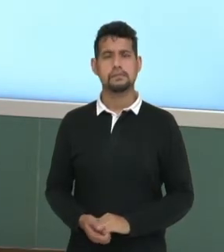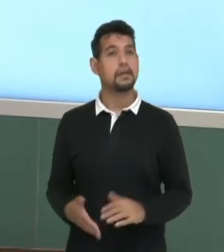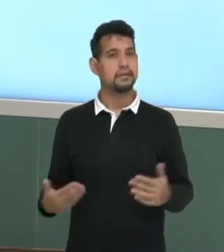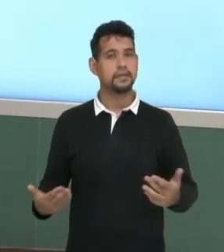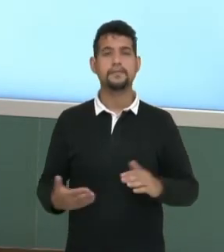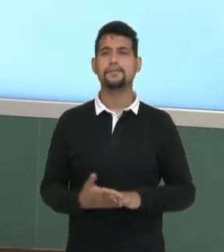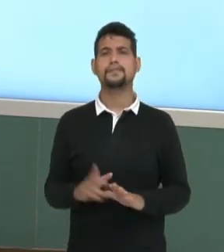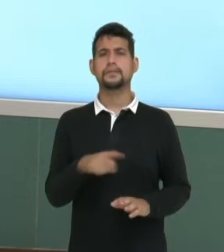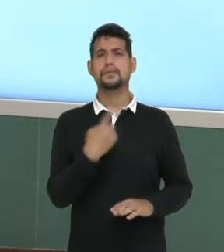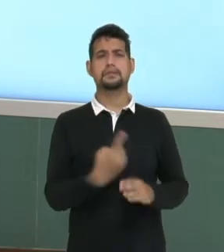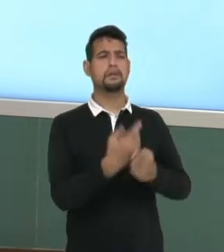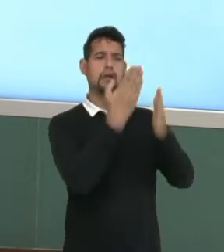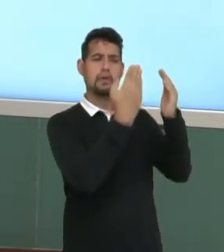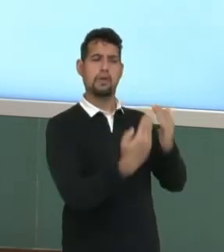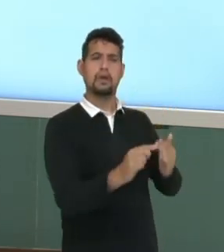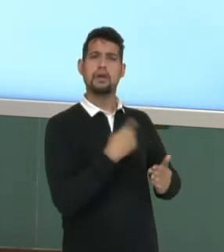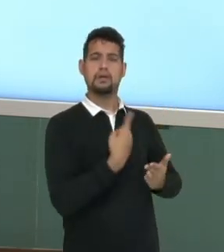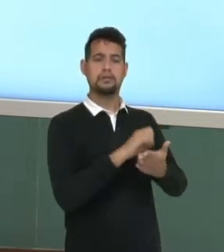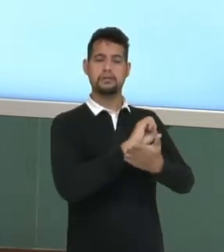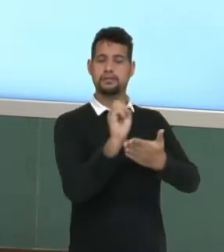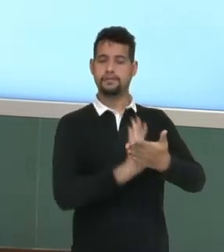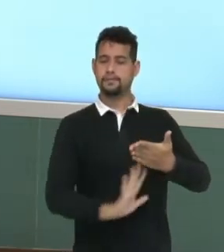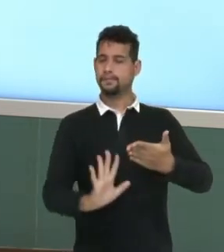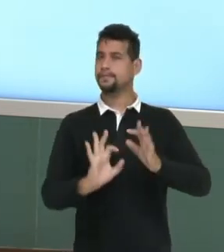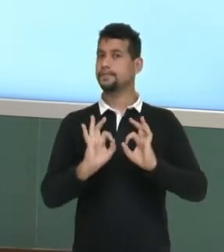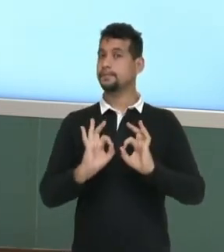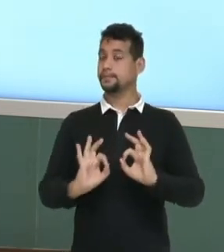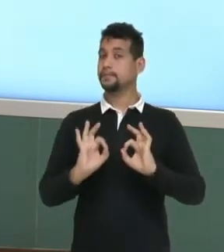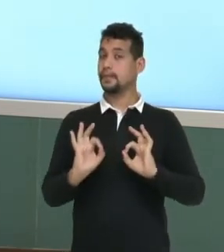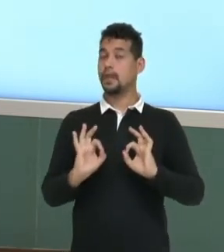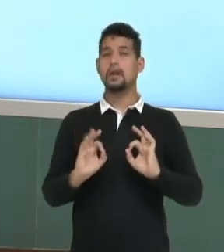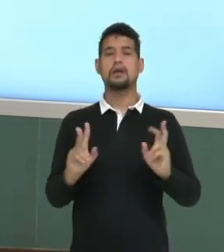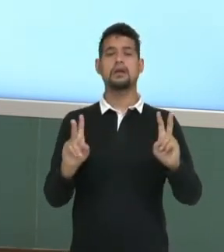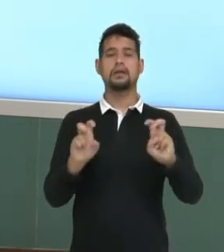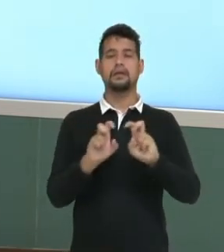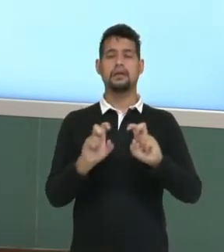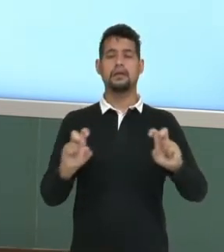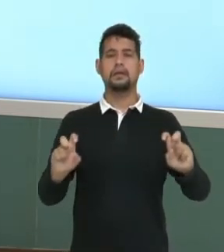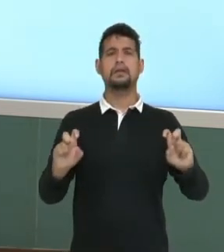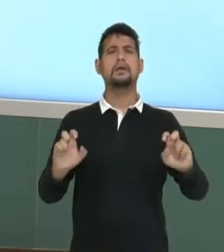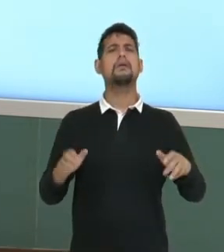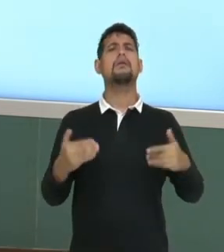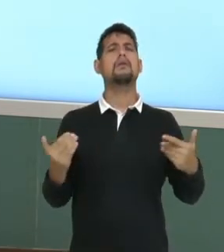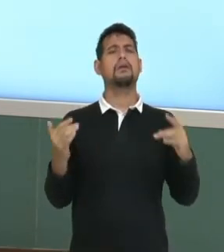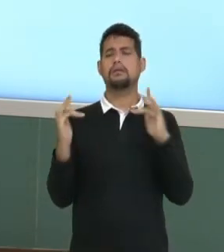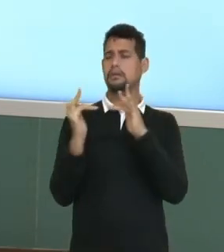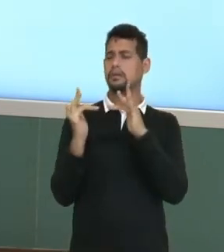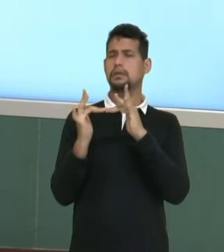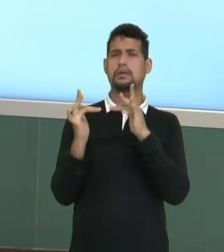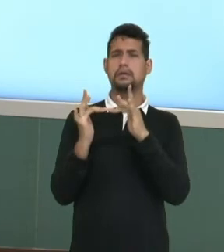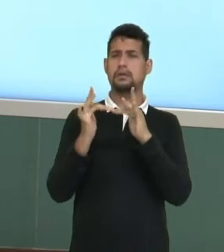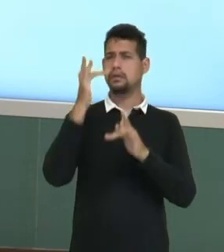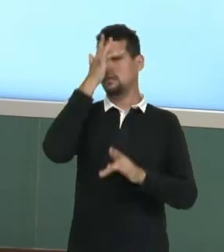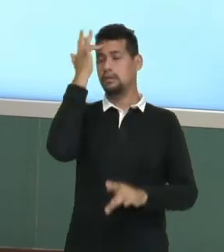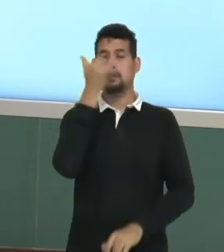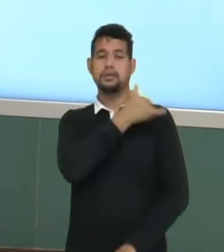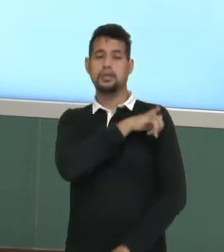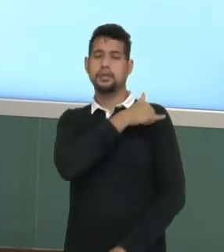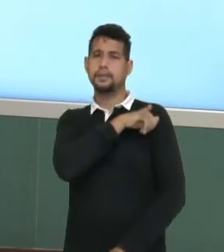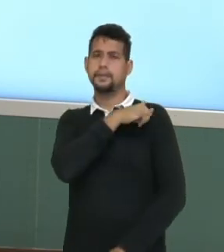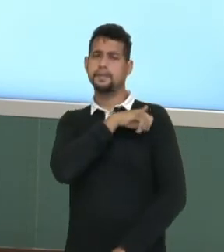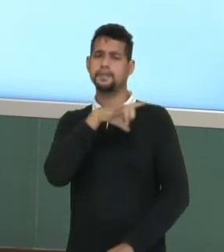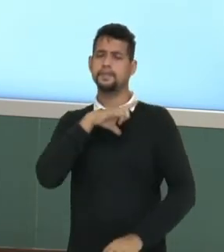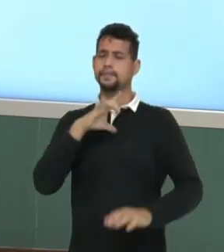Galera, vamos corrigir a nossa atividade, né? De acordo com o trecho, que tipo de relação os habitantes do Rio de Janeiro tinham com